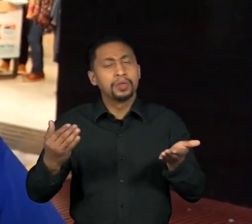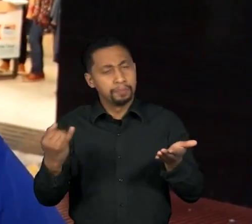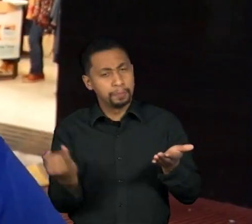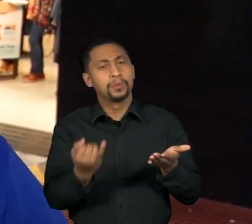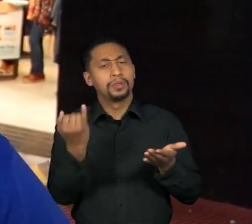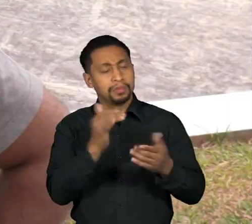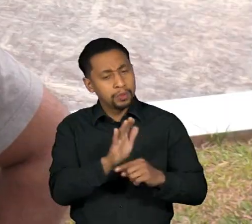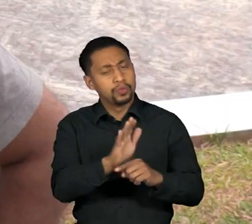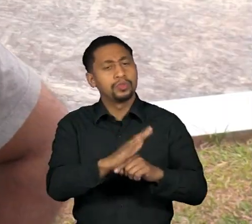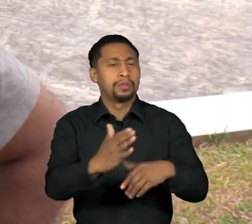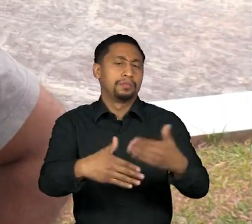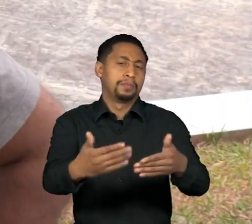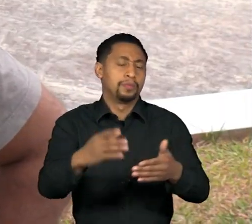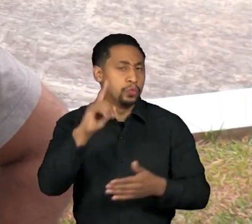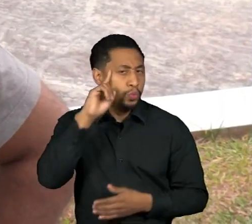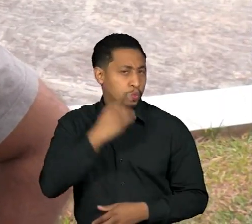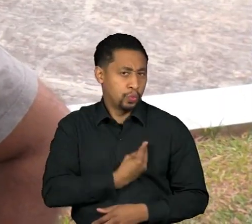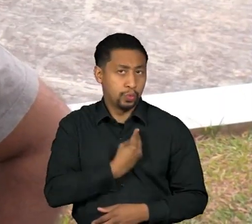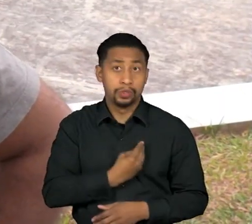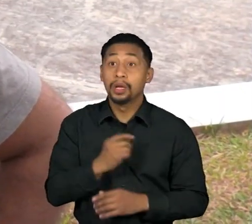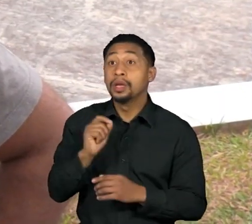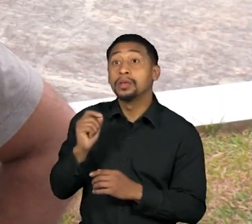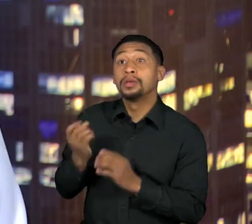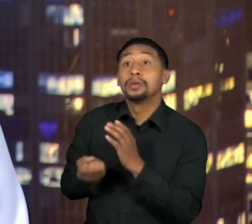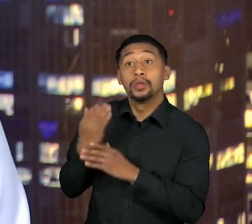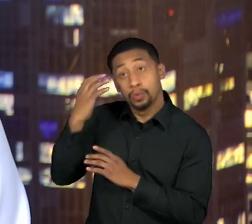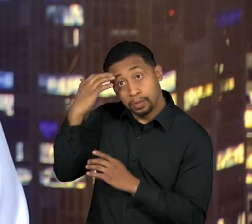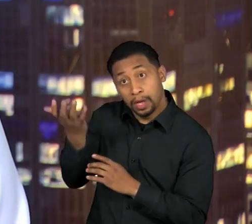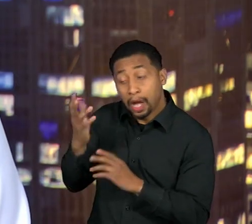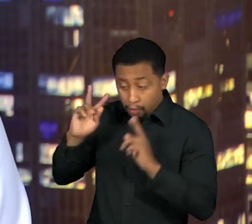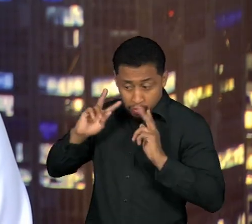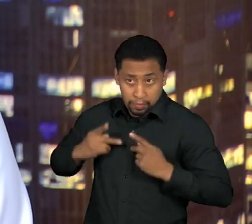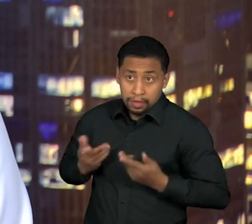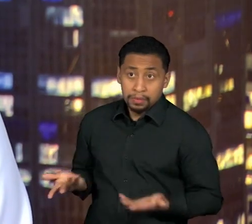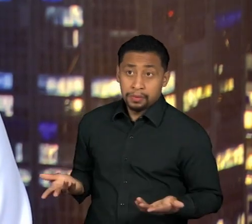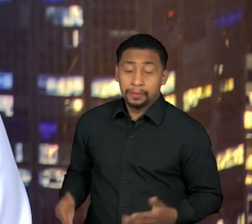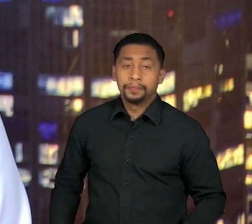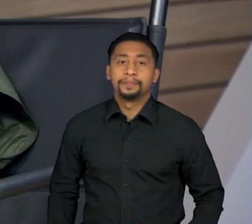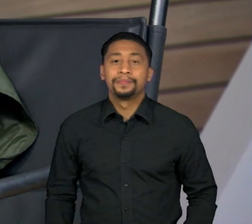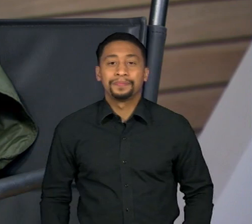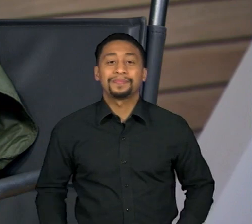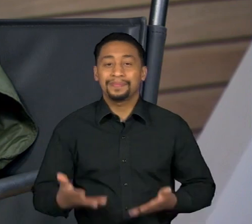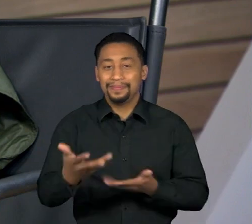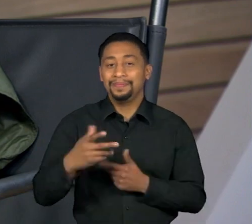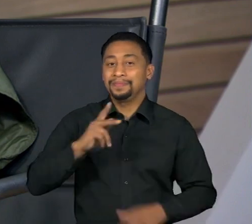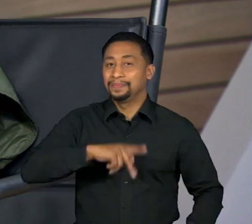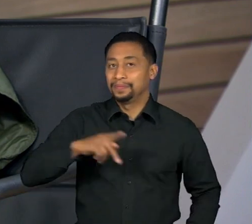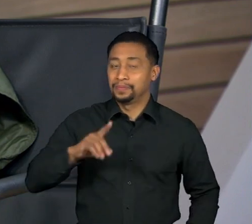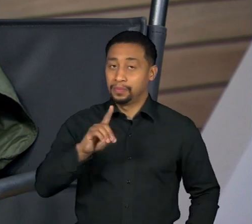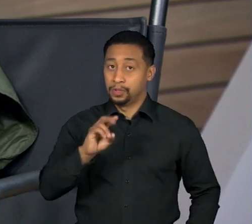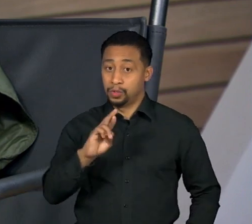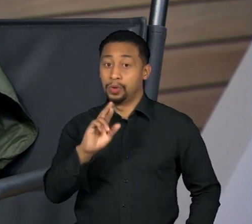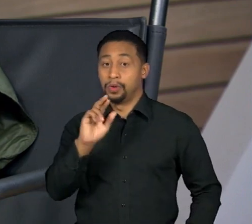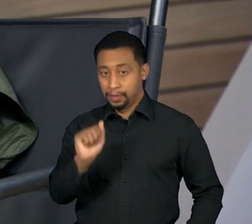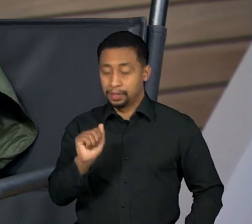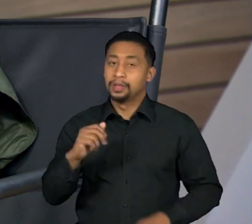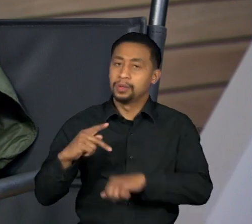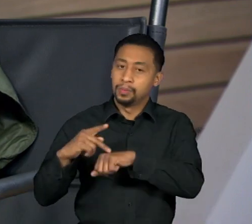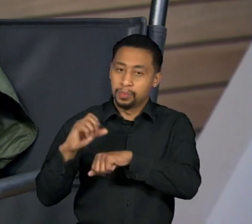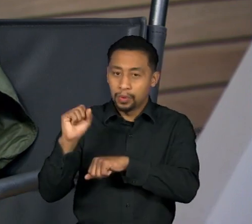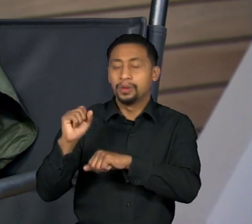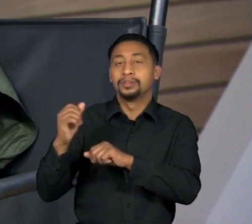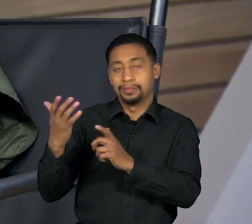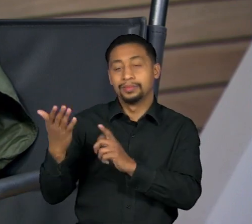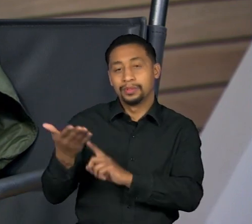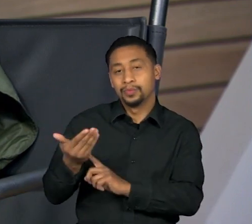para o nosso dia a dia. Quem criou a inteligência artificial foi o ser humano. Recebemos Dora Kaufmann, professora do programa de pós-graduação Tecnologia